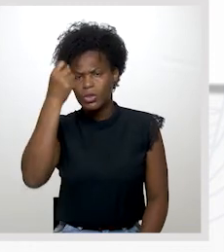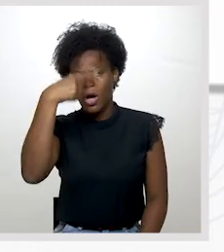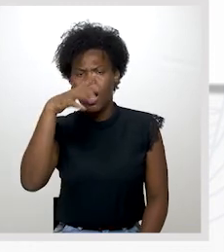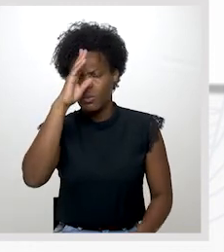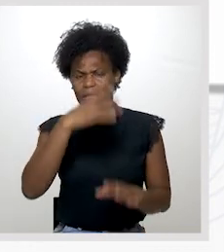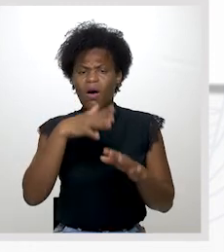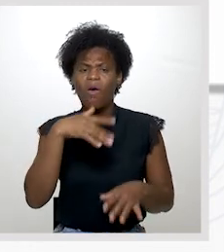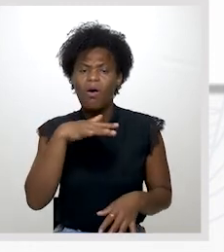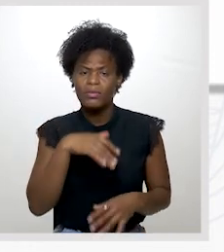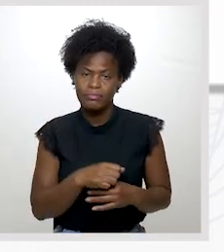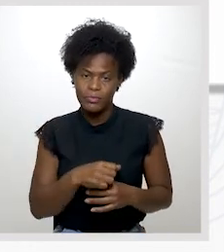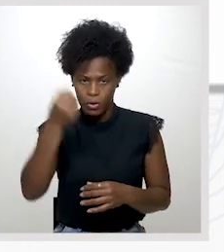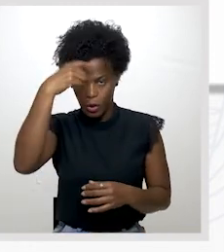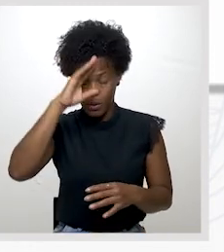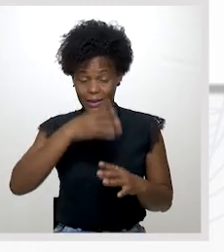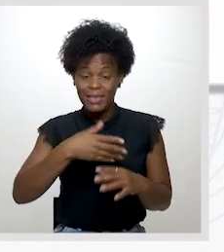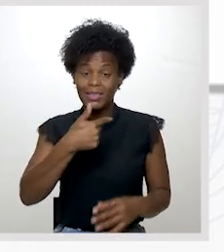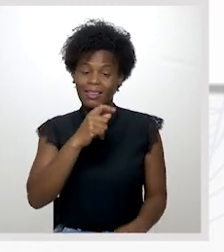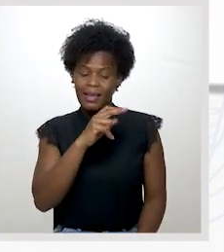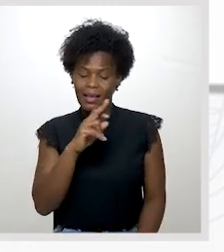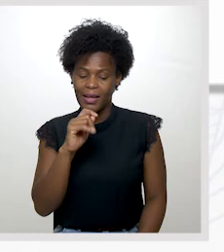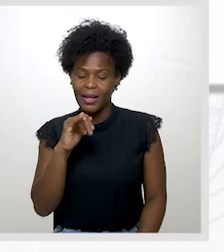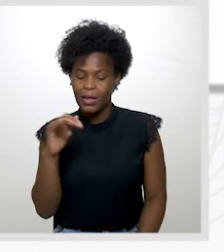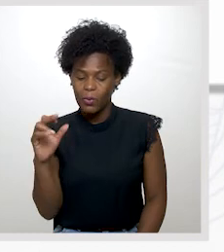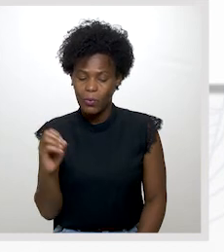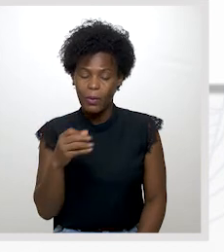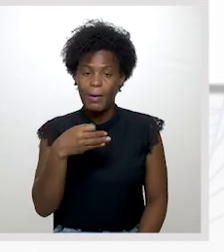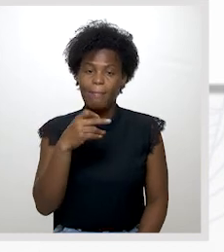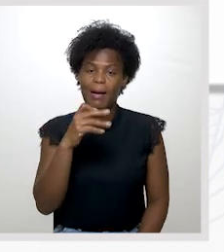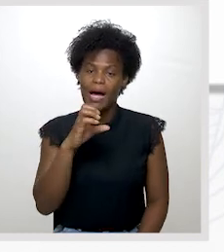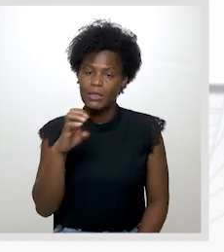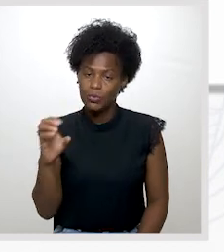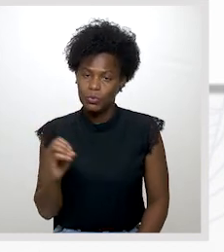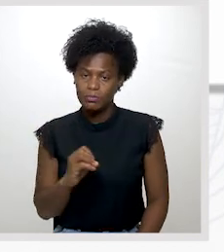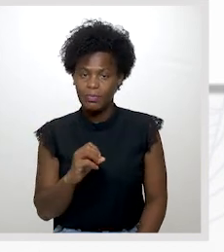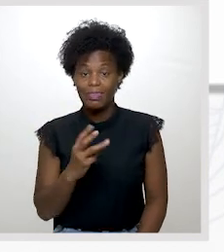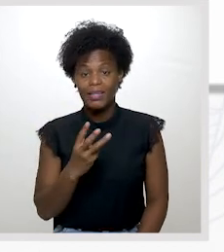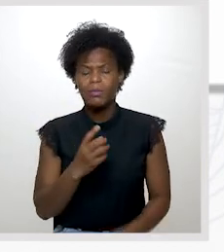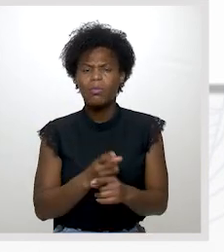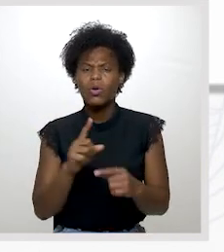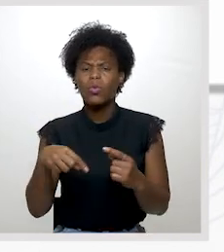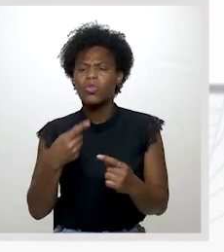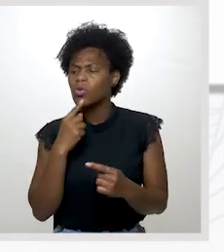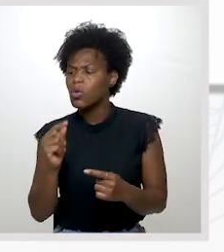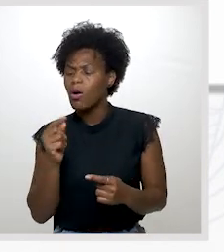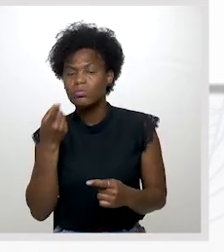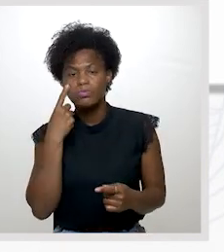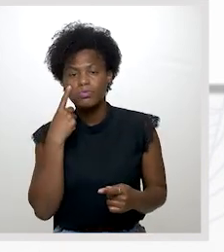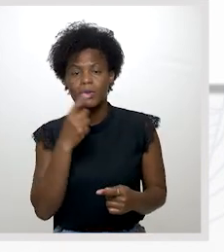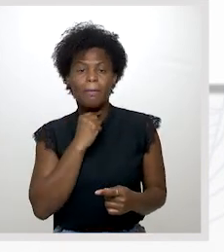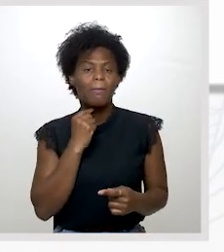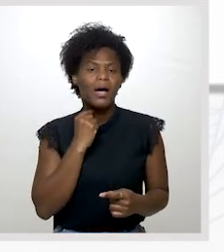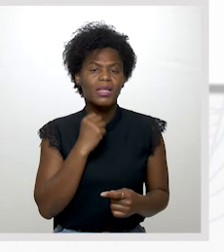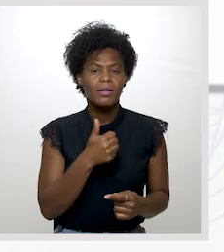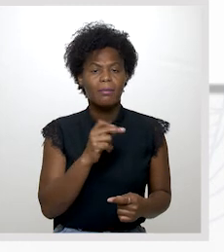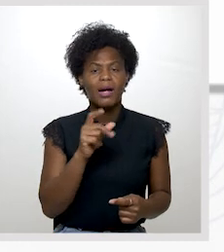A ação decorre no Terreiro do Paço. Pergunta 3. Por que outro nome era conhecido o